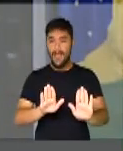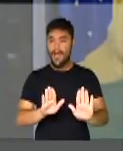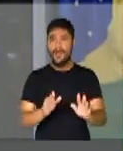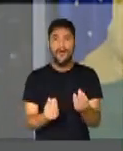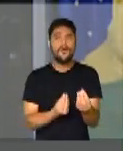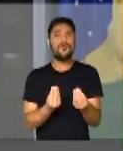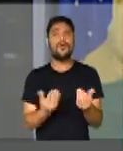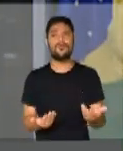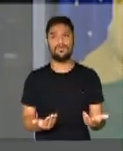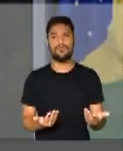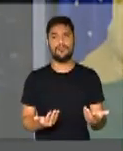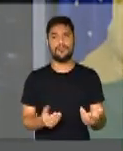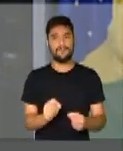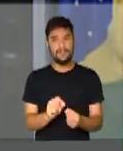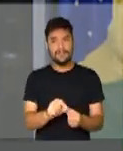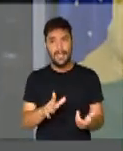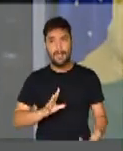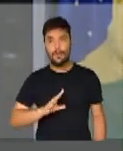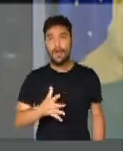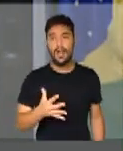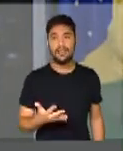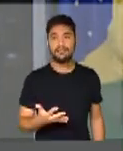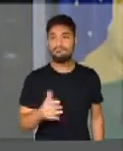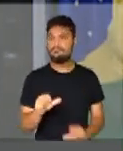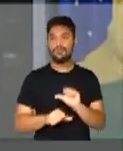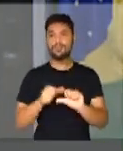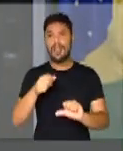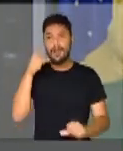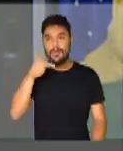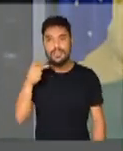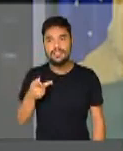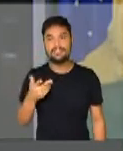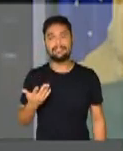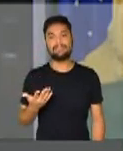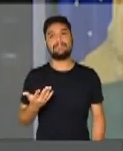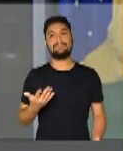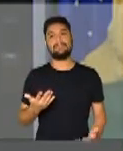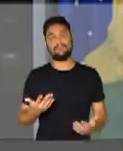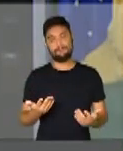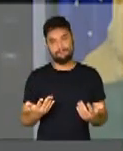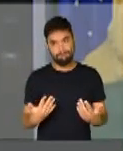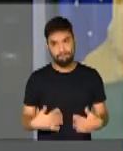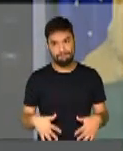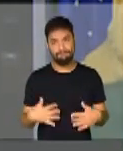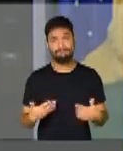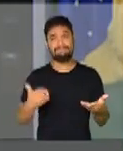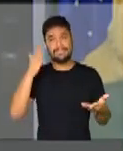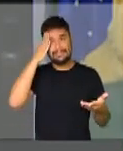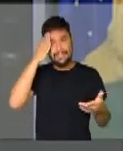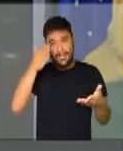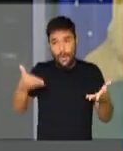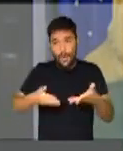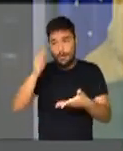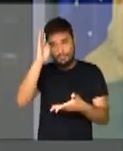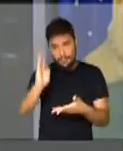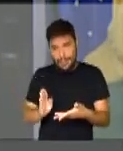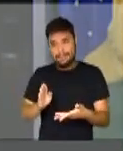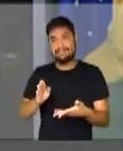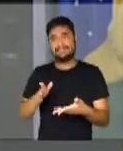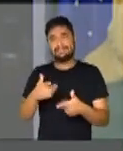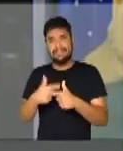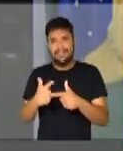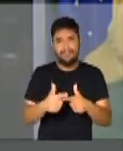nesse cenário que está se descortinando, seria uma frustração, uma decepção muito grande a gente